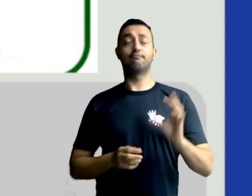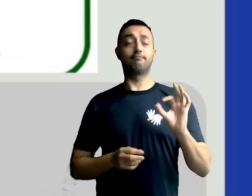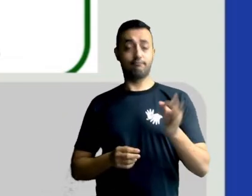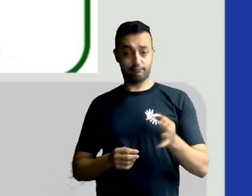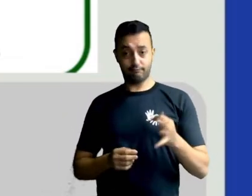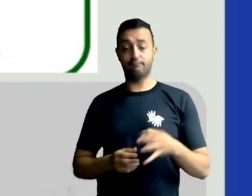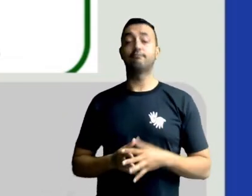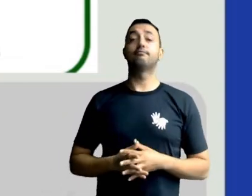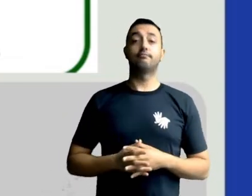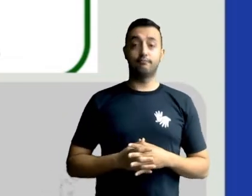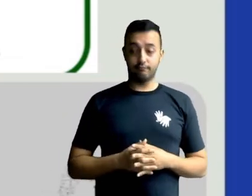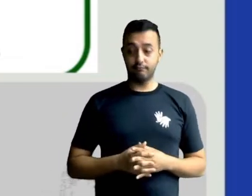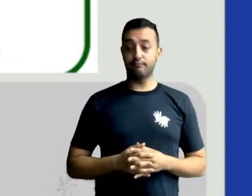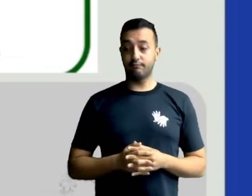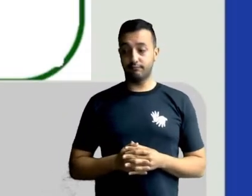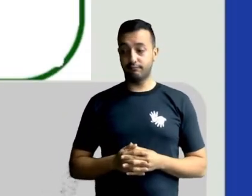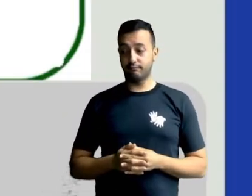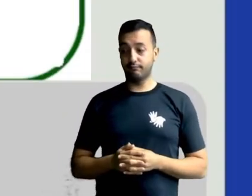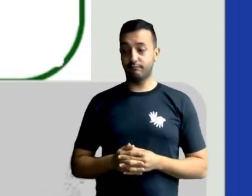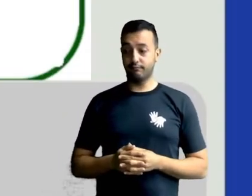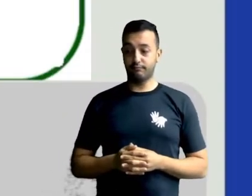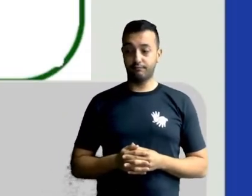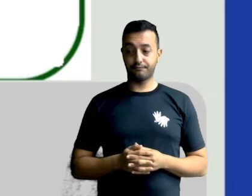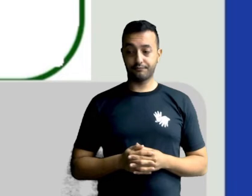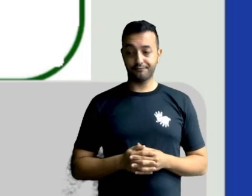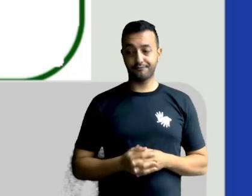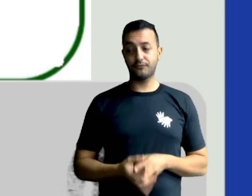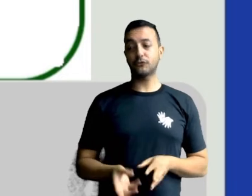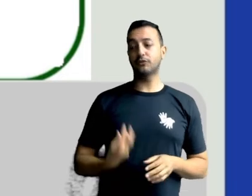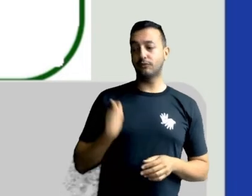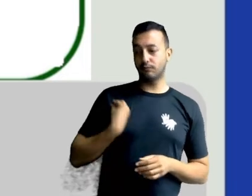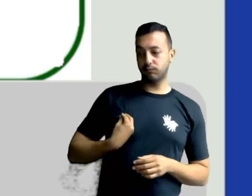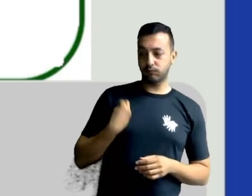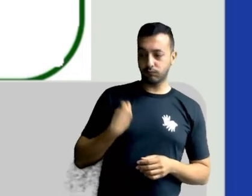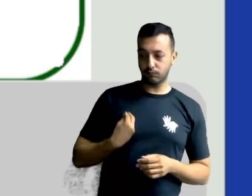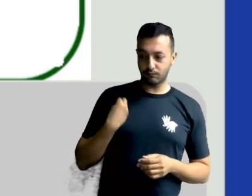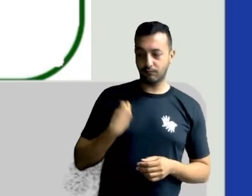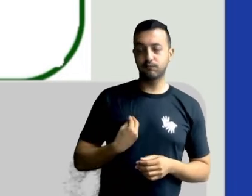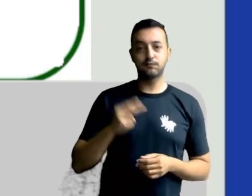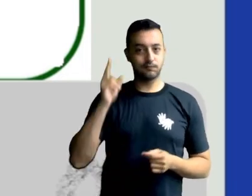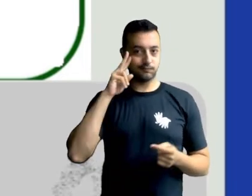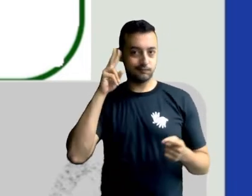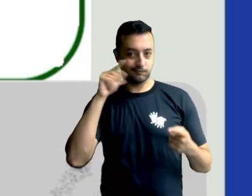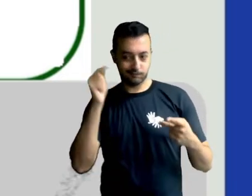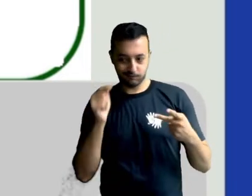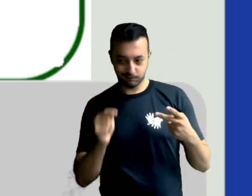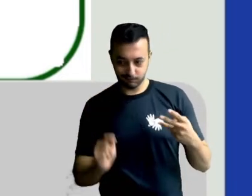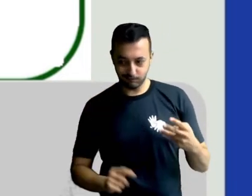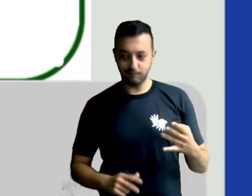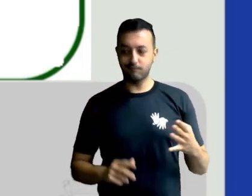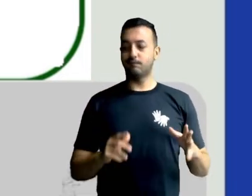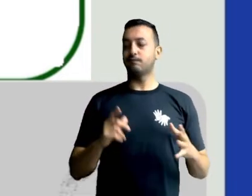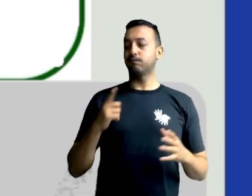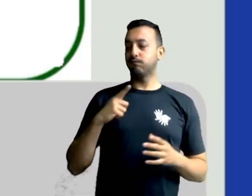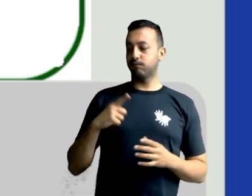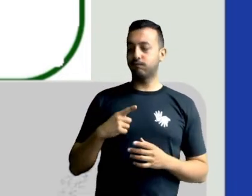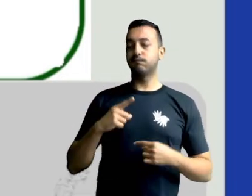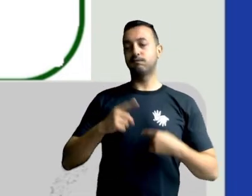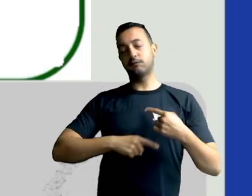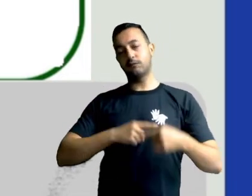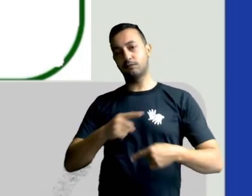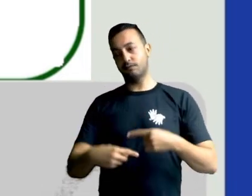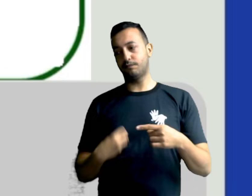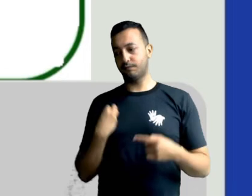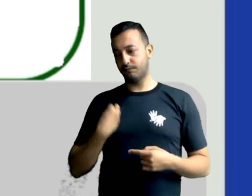usando. Isso mesmo, pessoal. Seres vivos, vamos recapitular, aqueles que